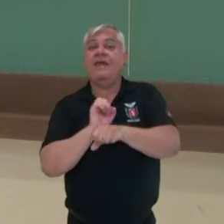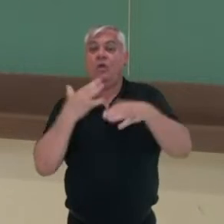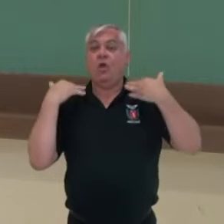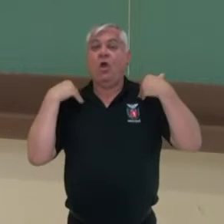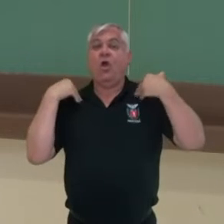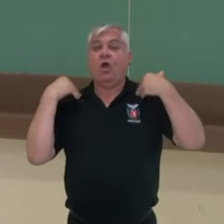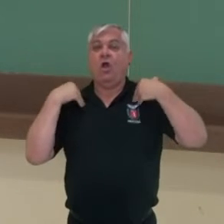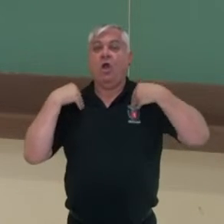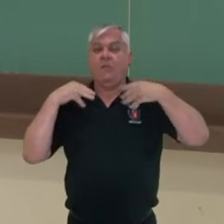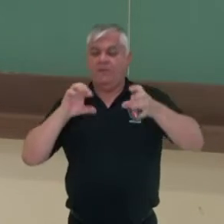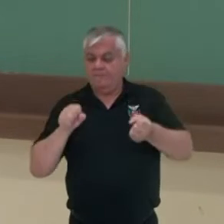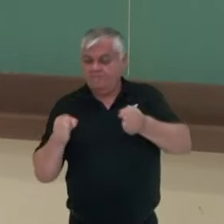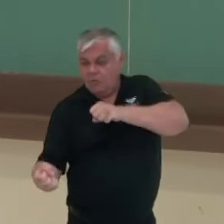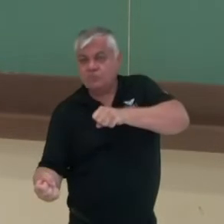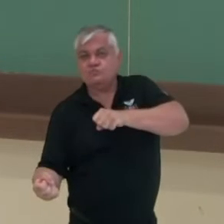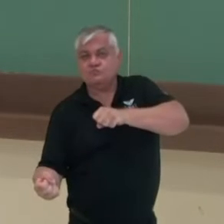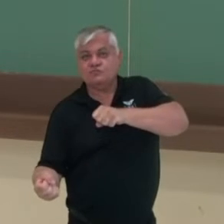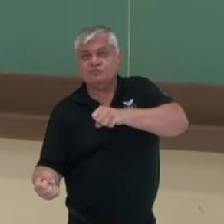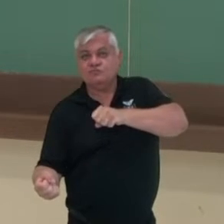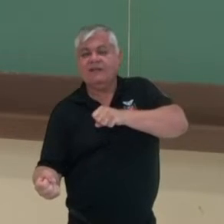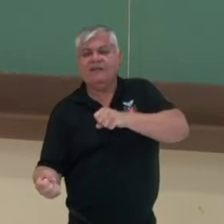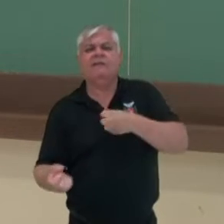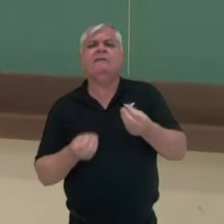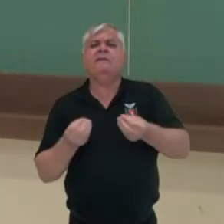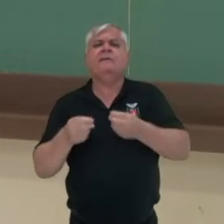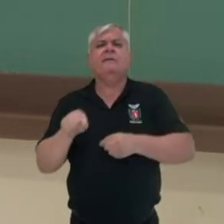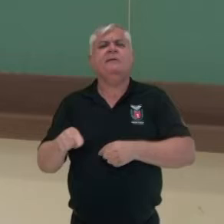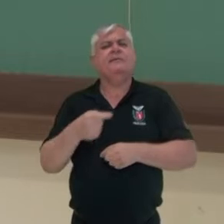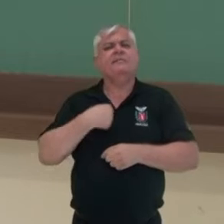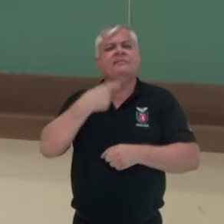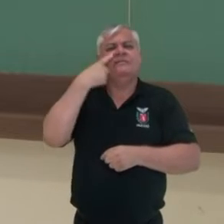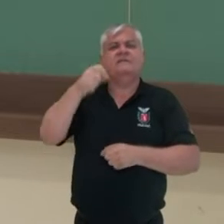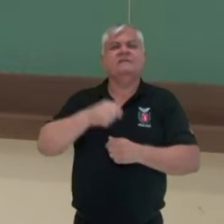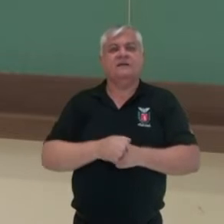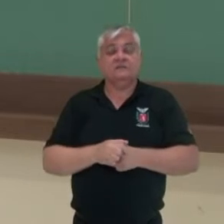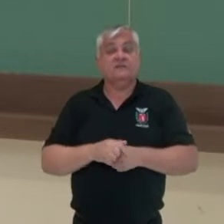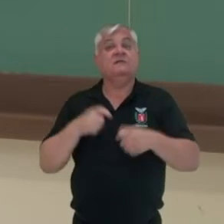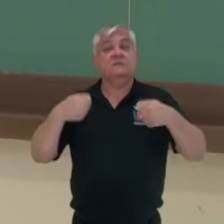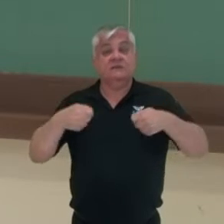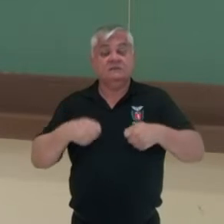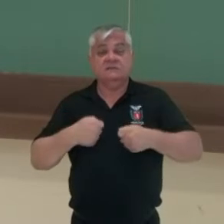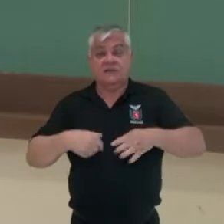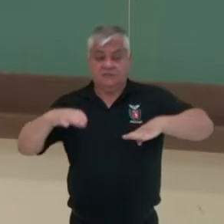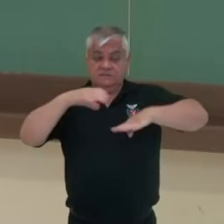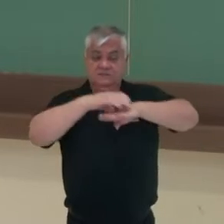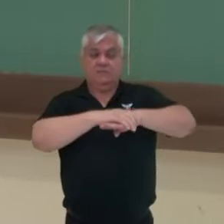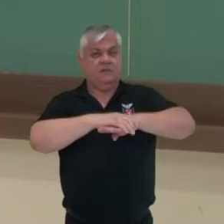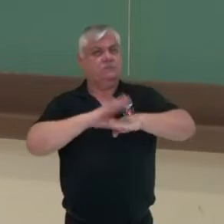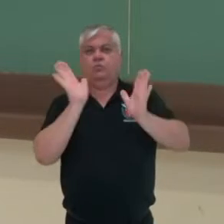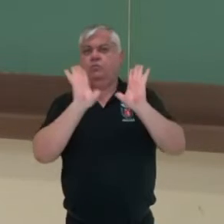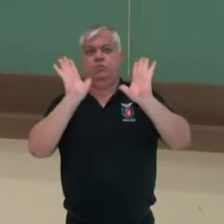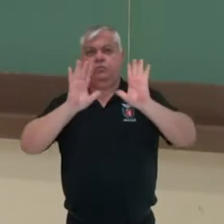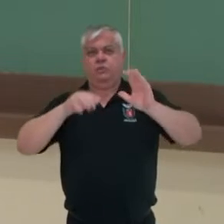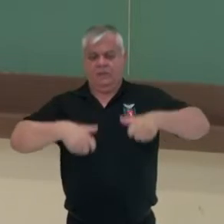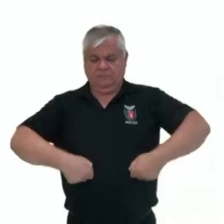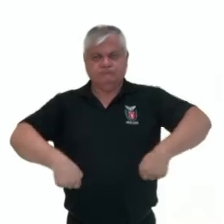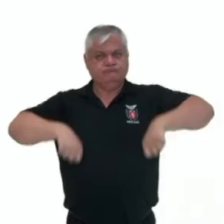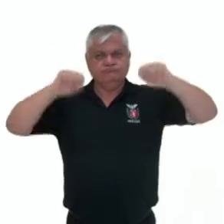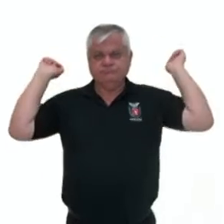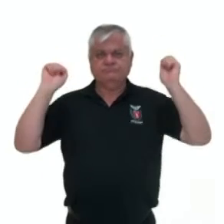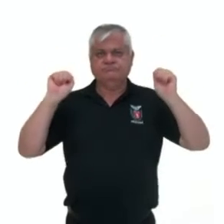os ombros no chão. E o que é interessante dessa luta é que é obrigatório lutar descalço e com o tronco nu, como aqui na imagem,